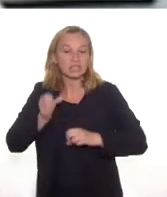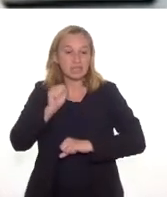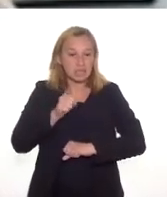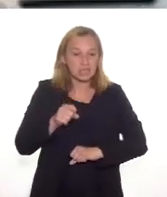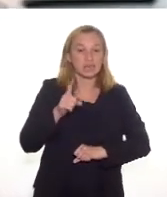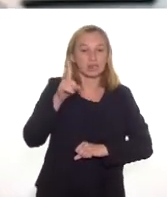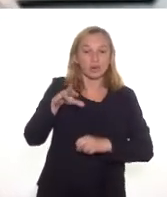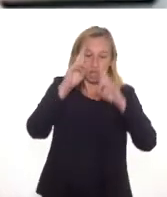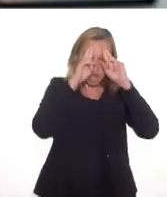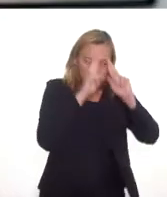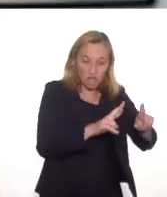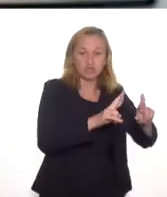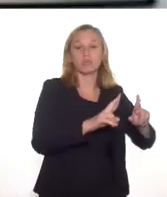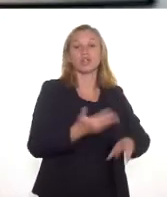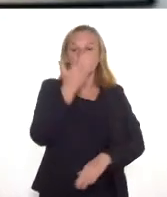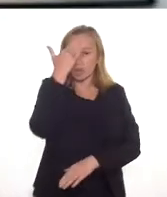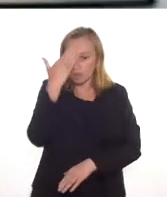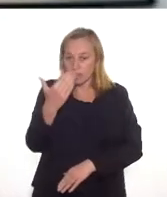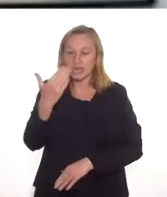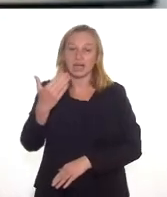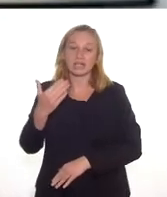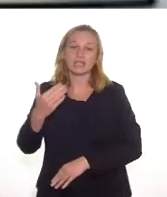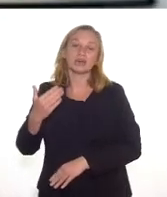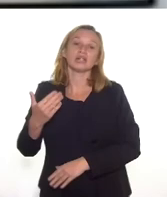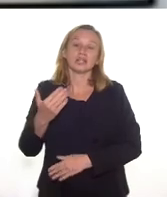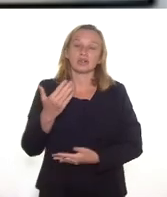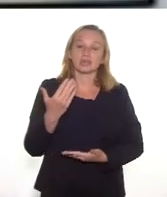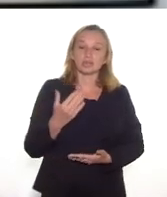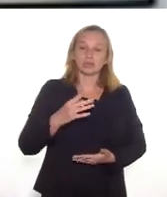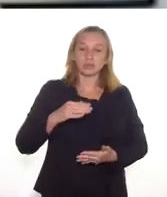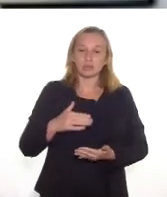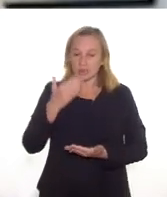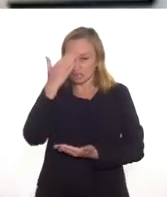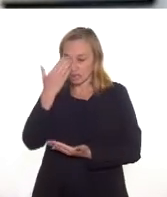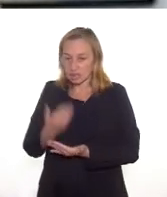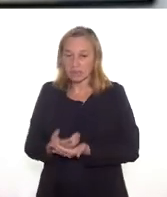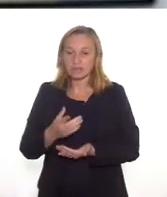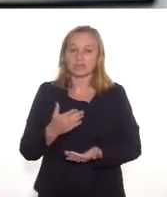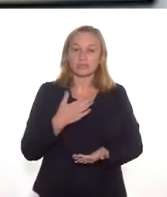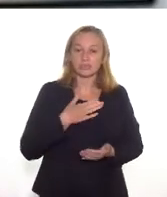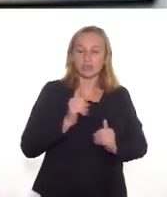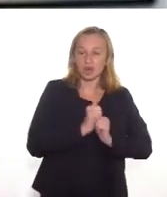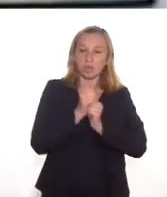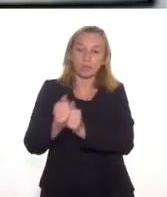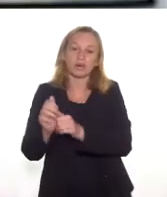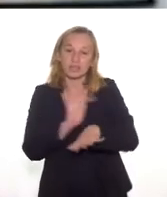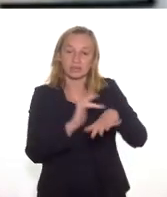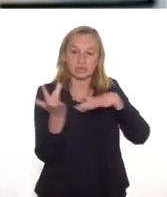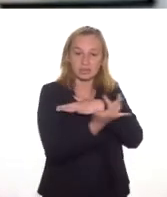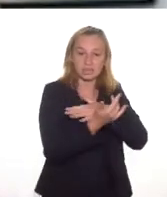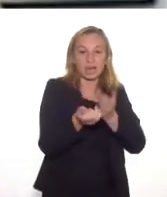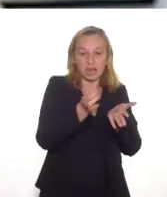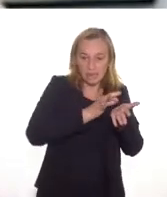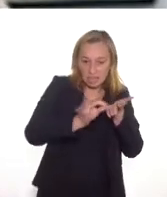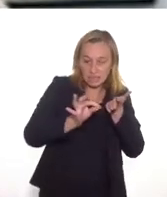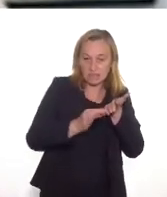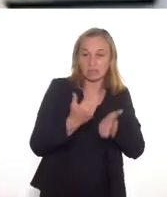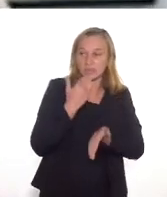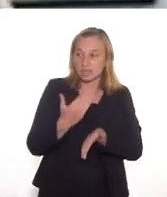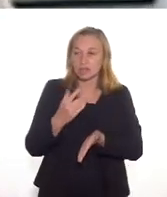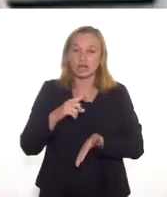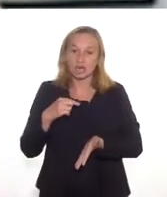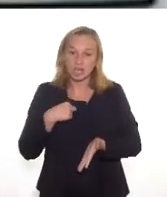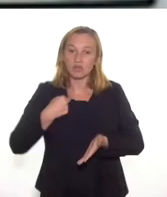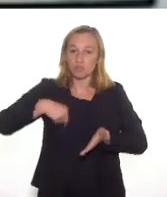de respeito. Muito obrigado pela confiança, as mensagens, acompanhem as minhas redes e assinem essa petição que eu vou